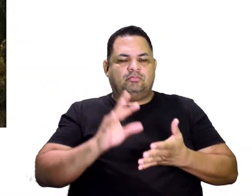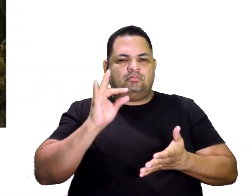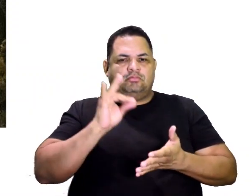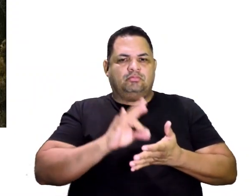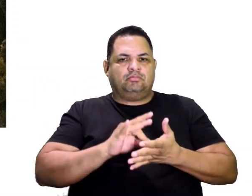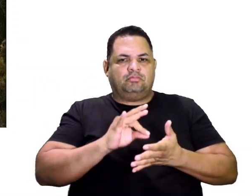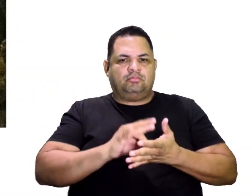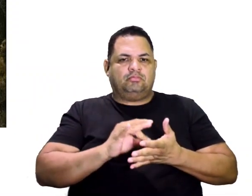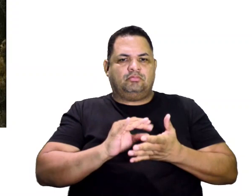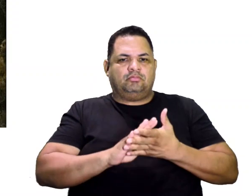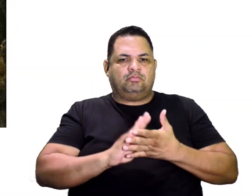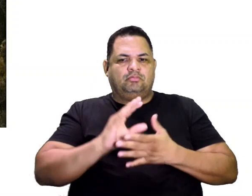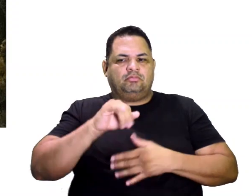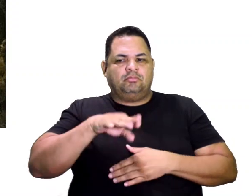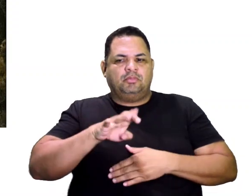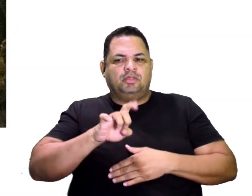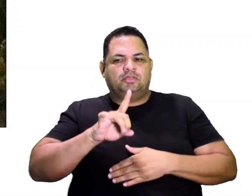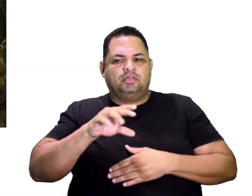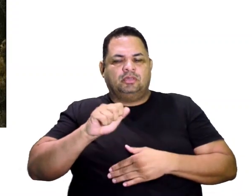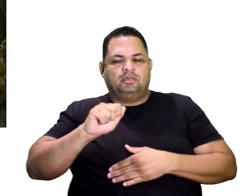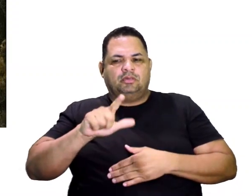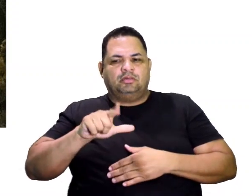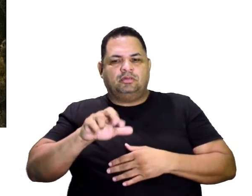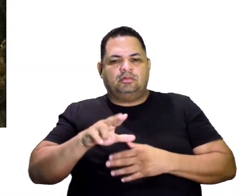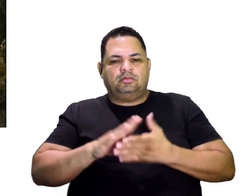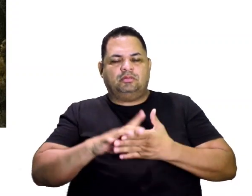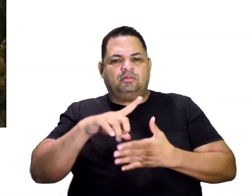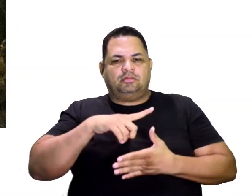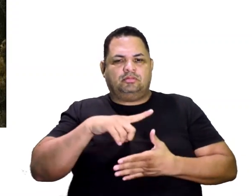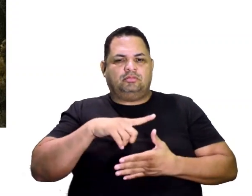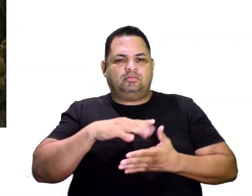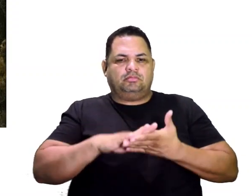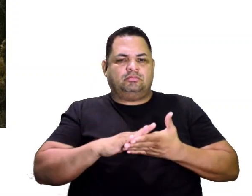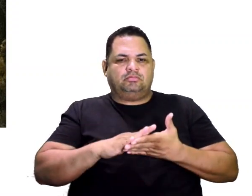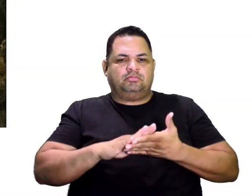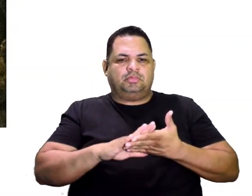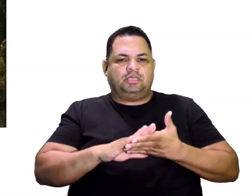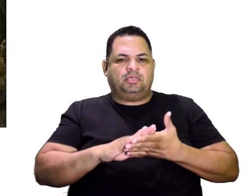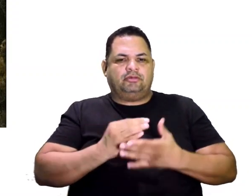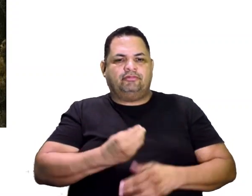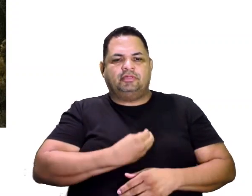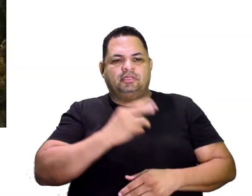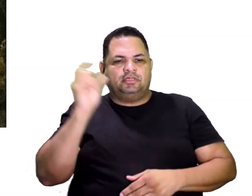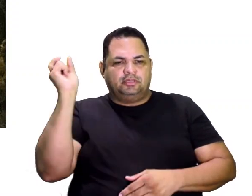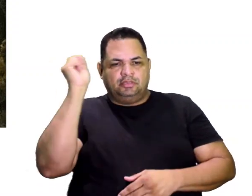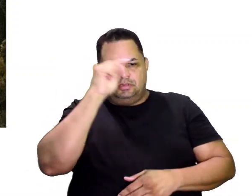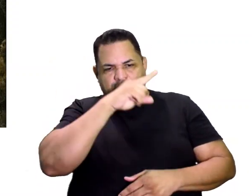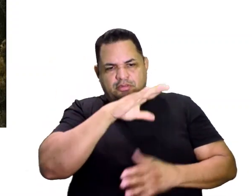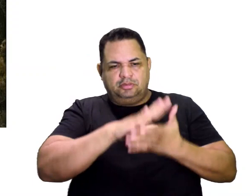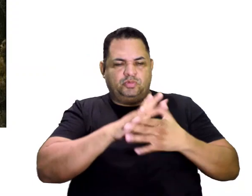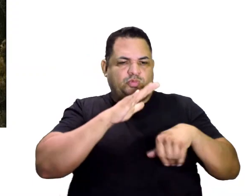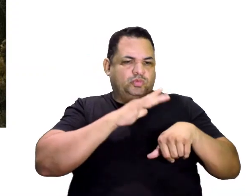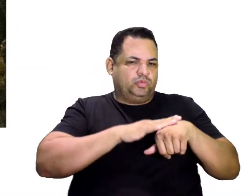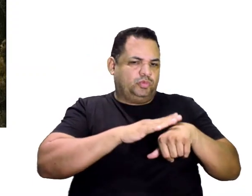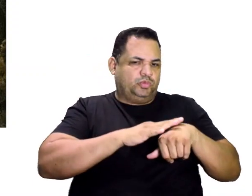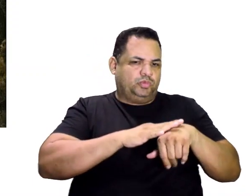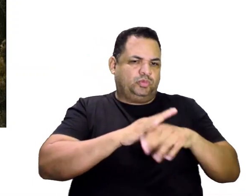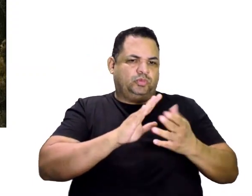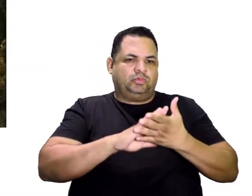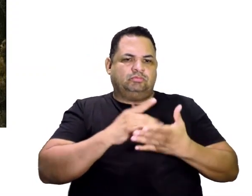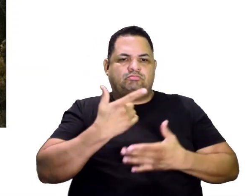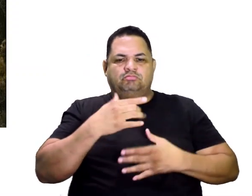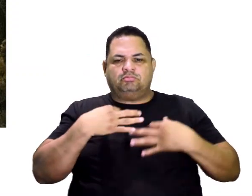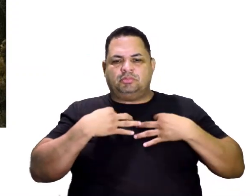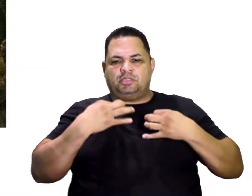verdadeiros mausoléus, né, tinha aí, em condições altamente precárias, doentes,